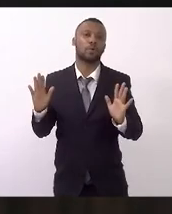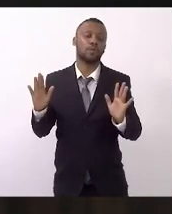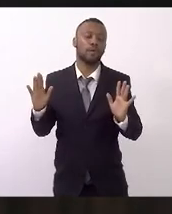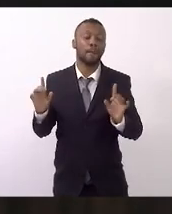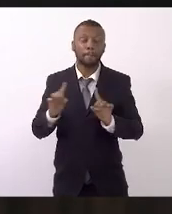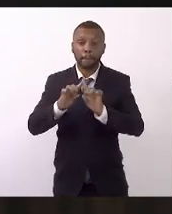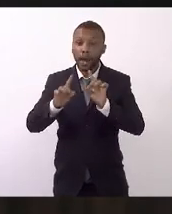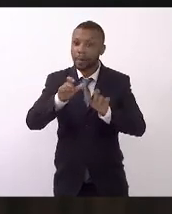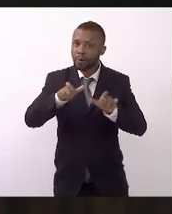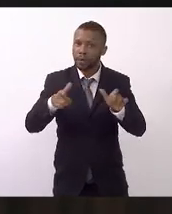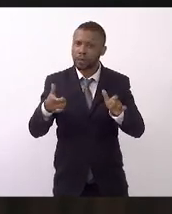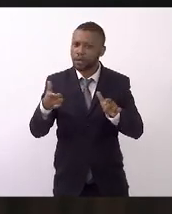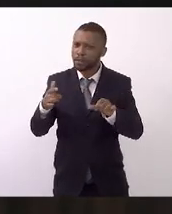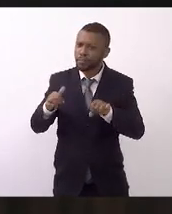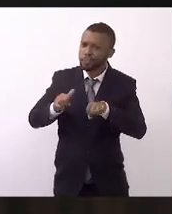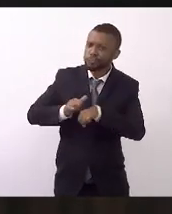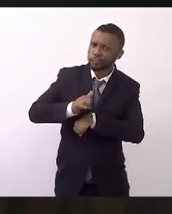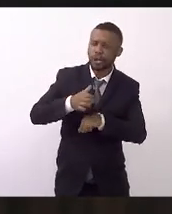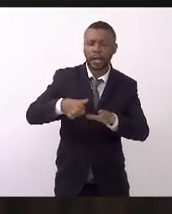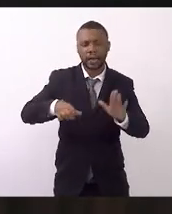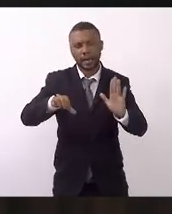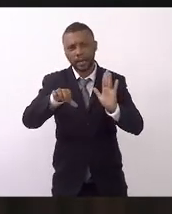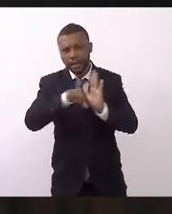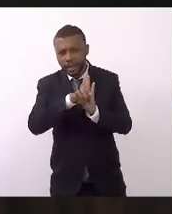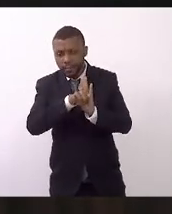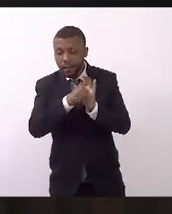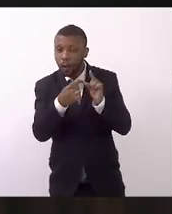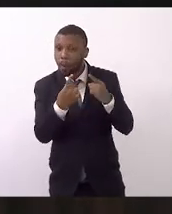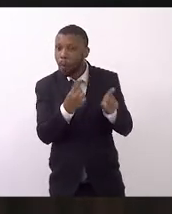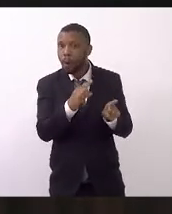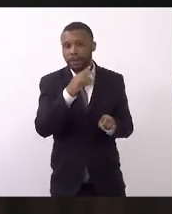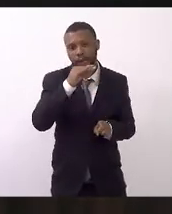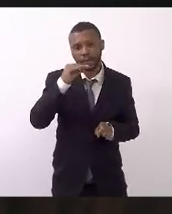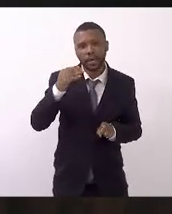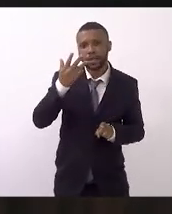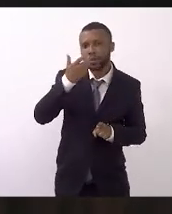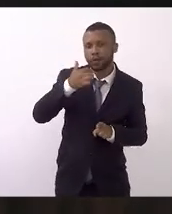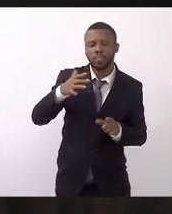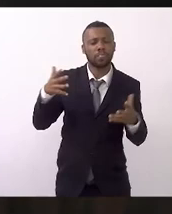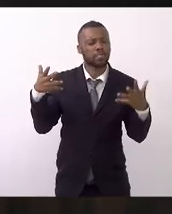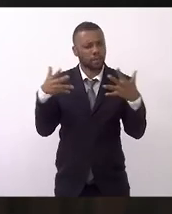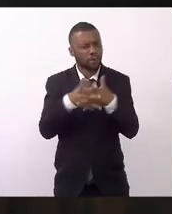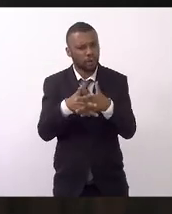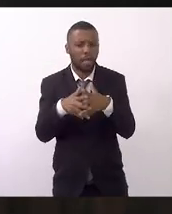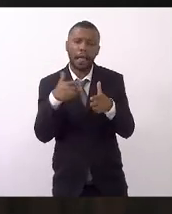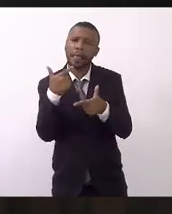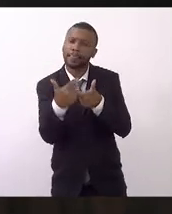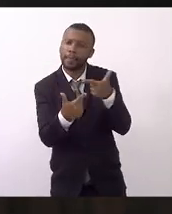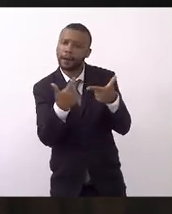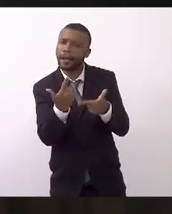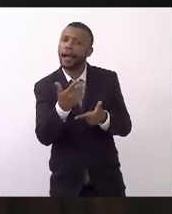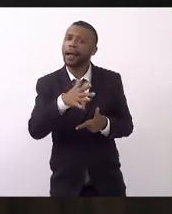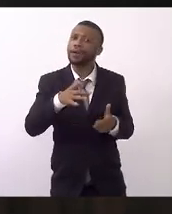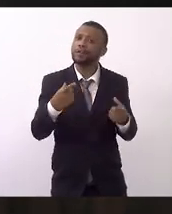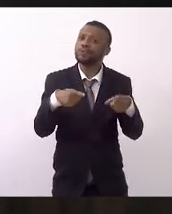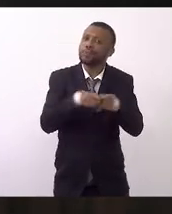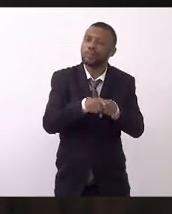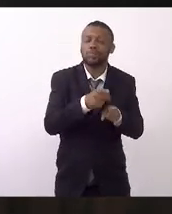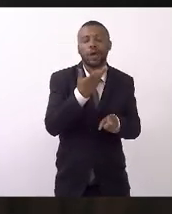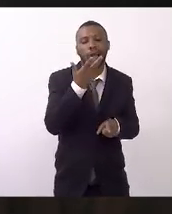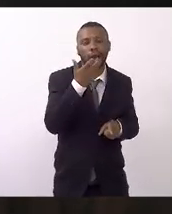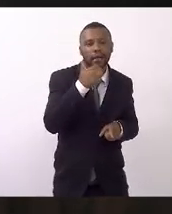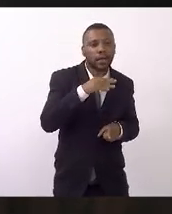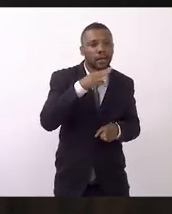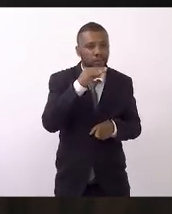pessoas que cometem crime e violação de direito contra criança e adolescente, fica bem complicado ela prestar serviço a essa criança e